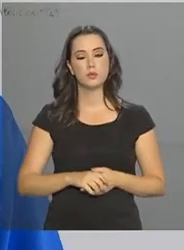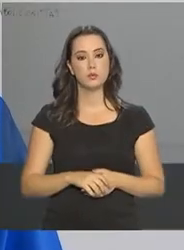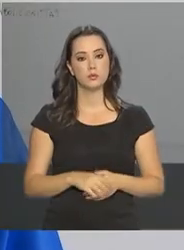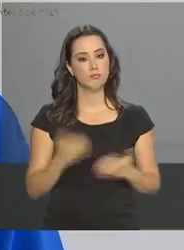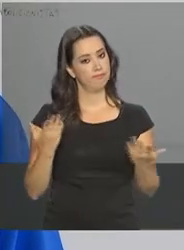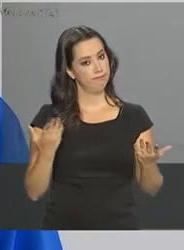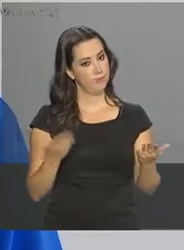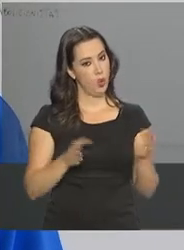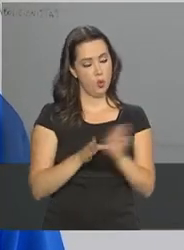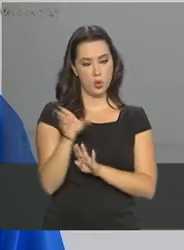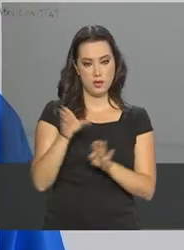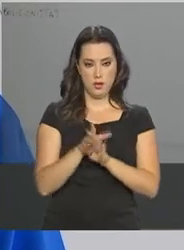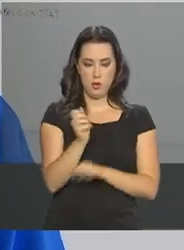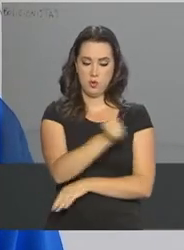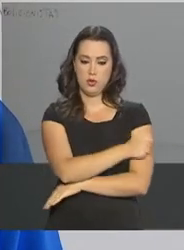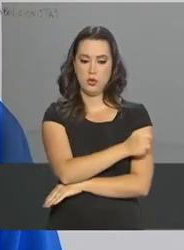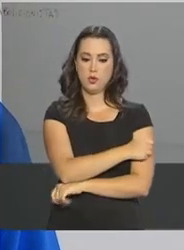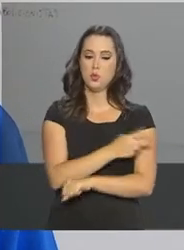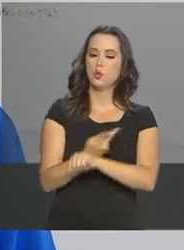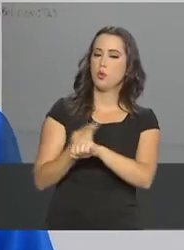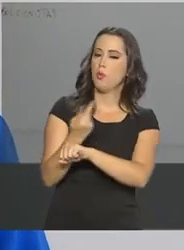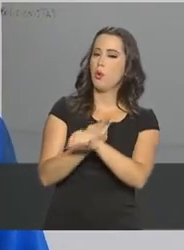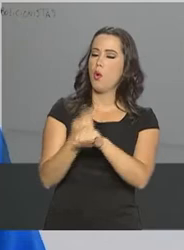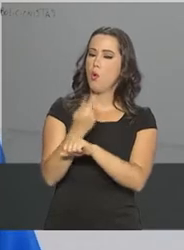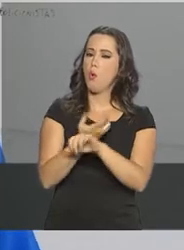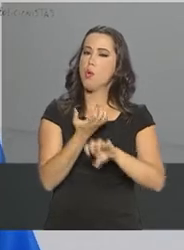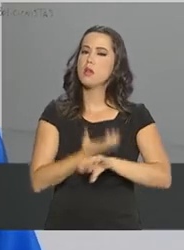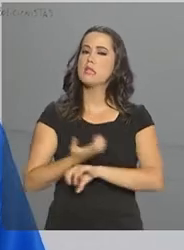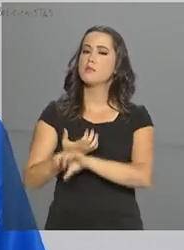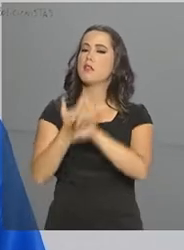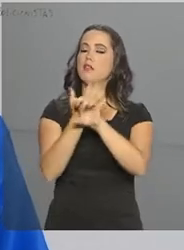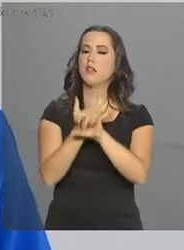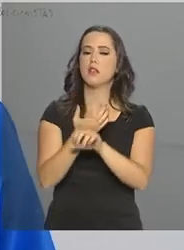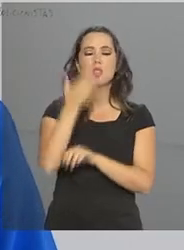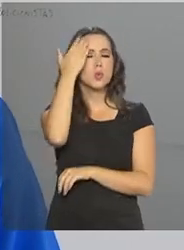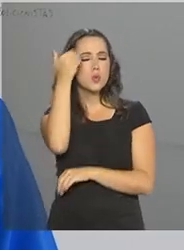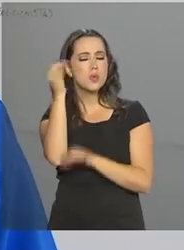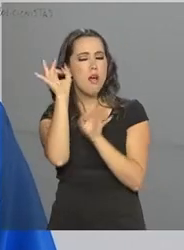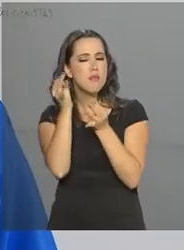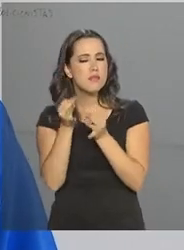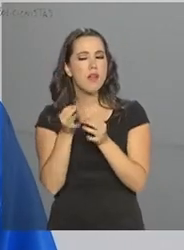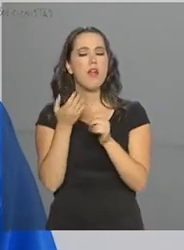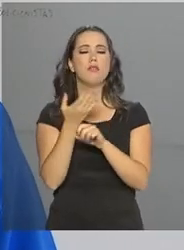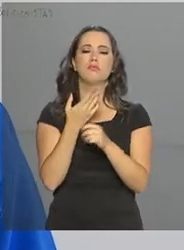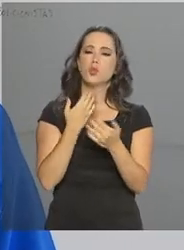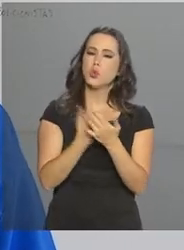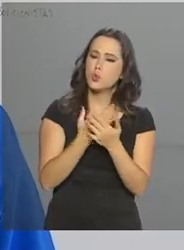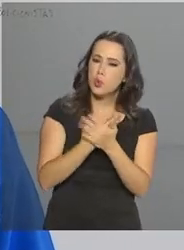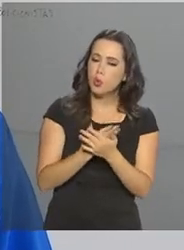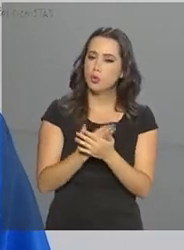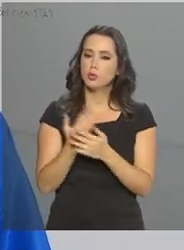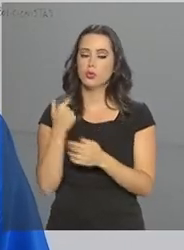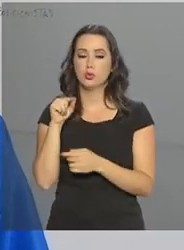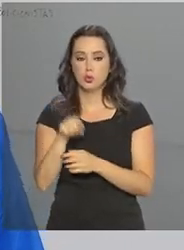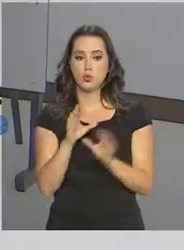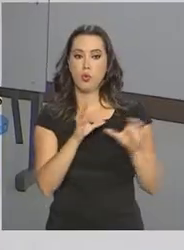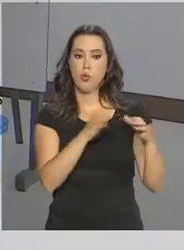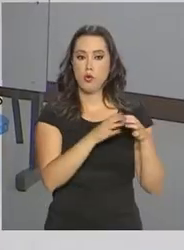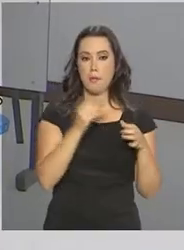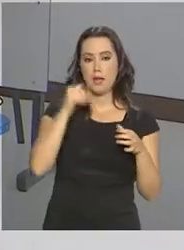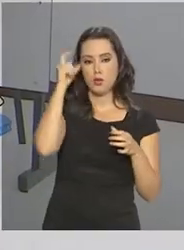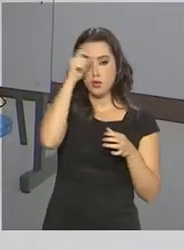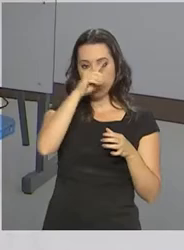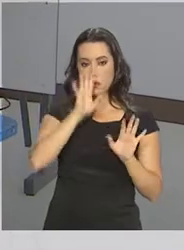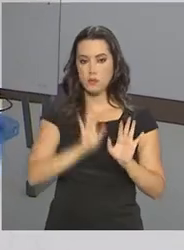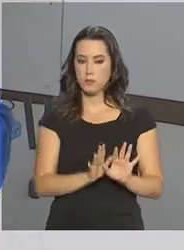alunos que busquem os conteúdos que eles ainda não se sentem tão bem preparados e fala só um processo revisional desses conteúdos mas